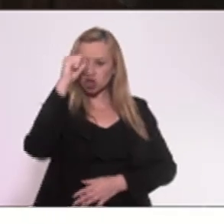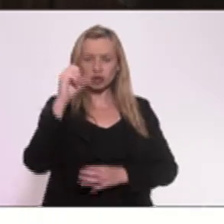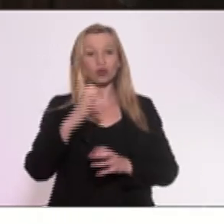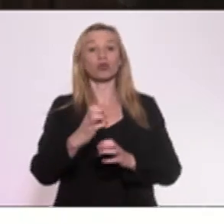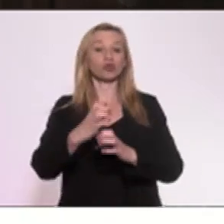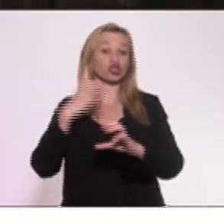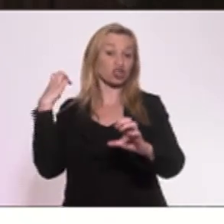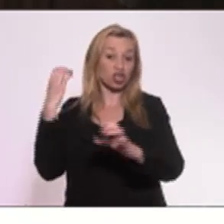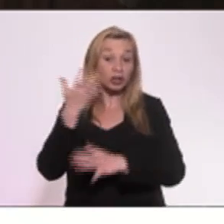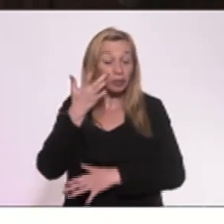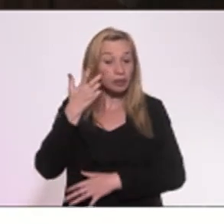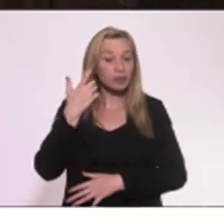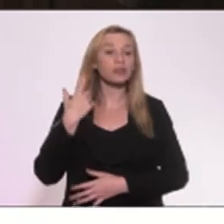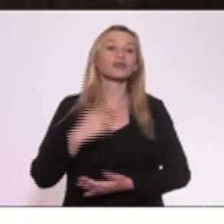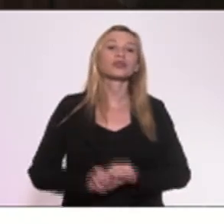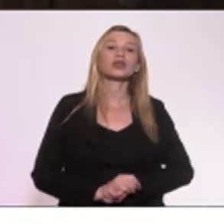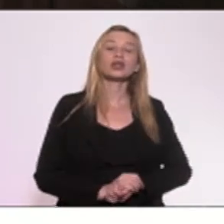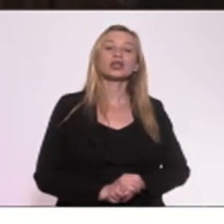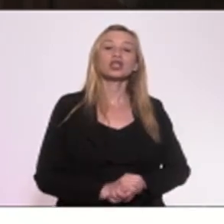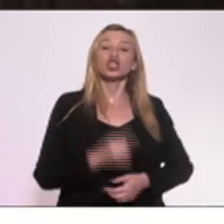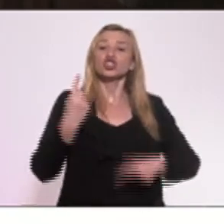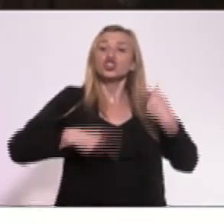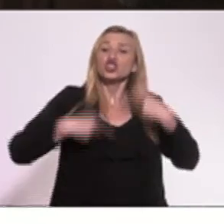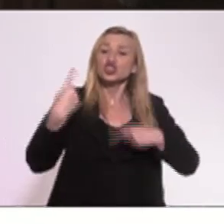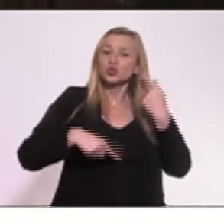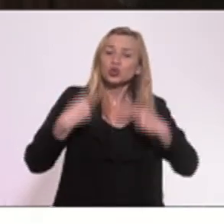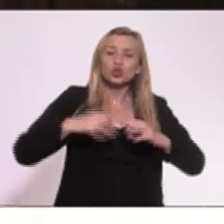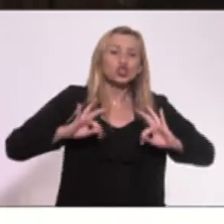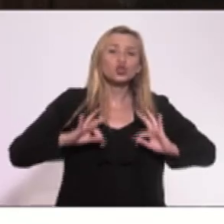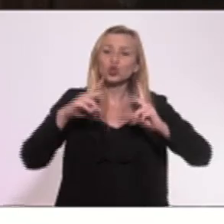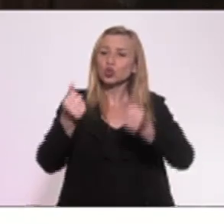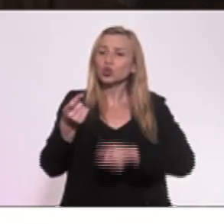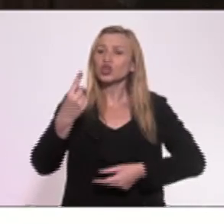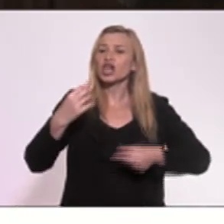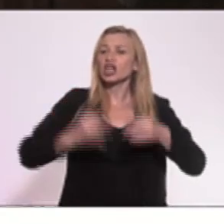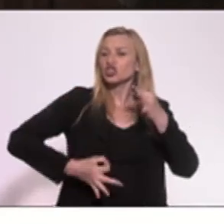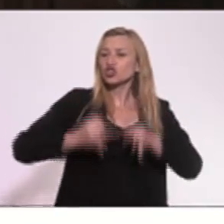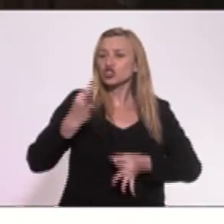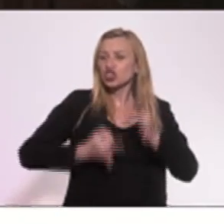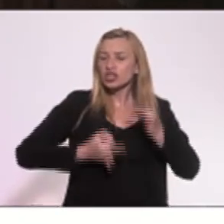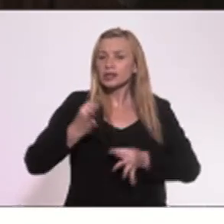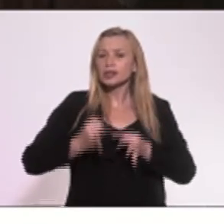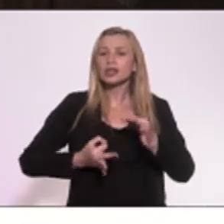engenheiro, a gente discute tudo que a justiça tiver